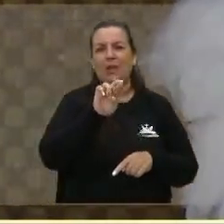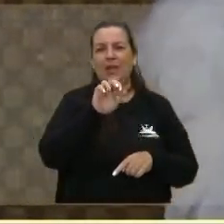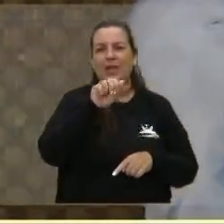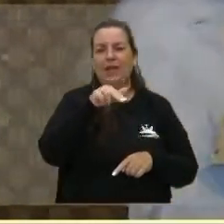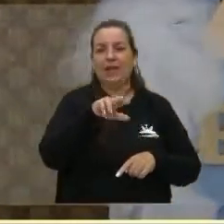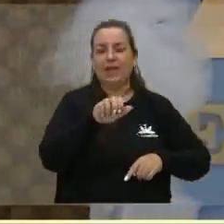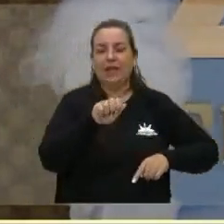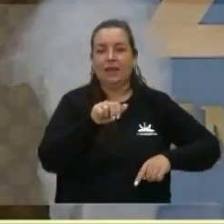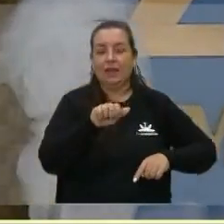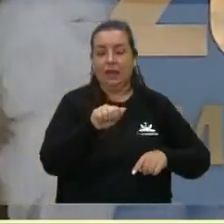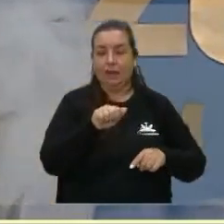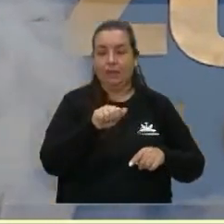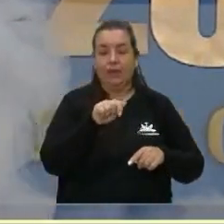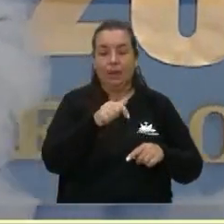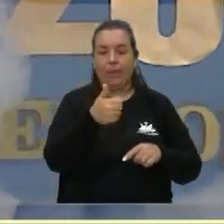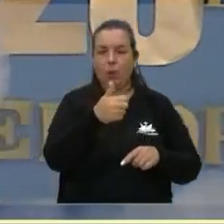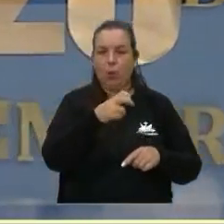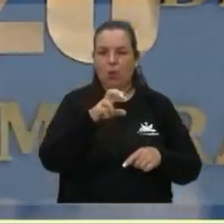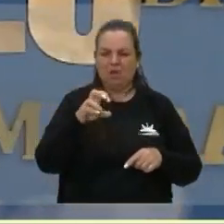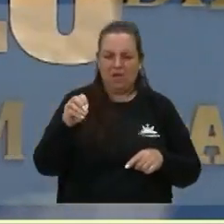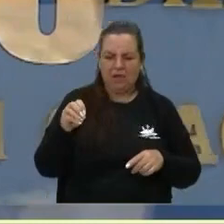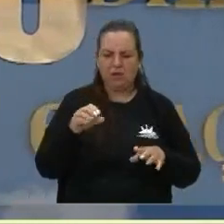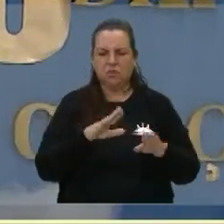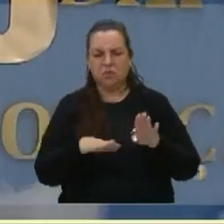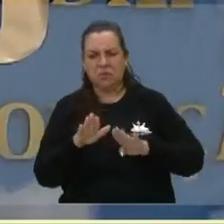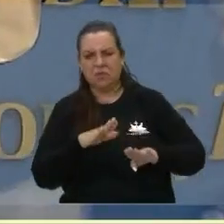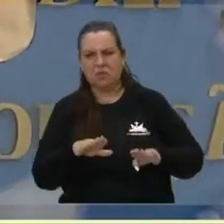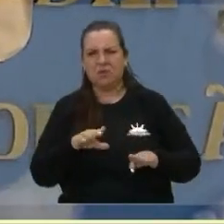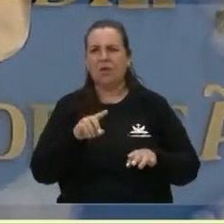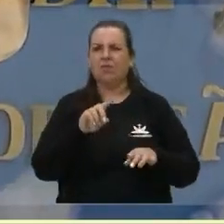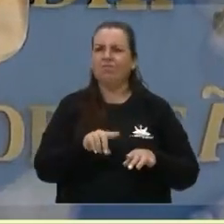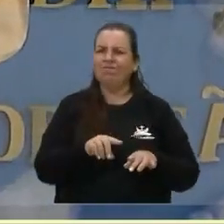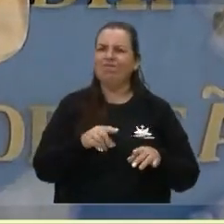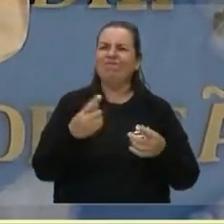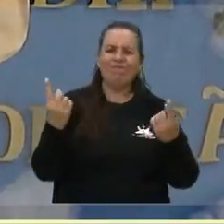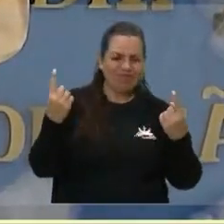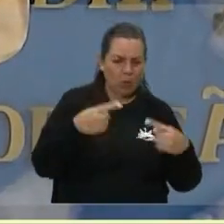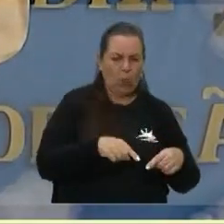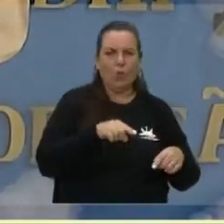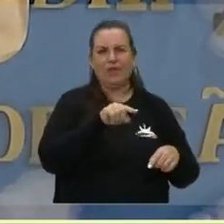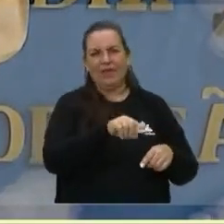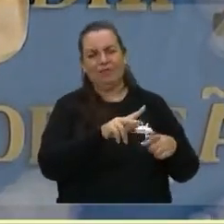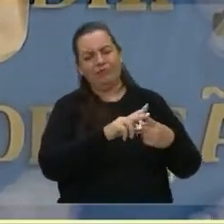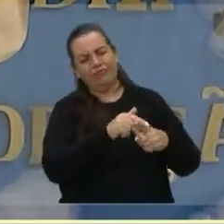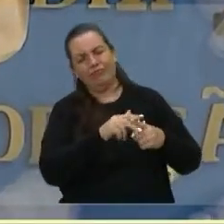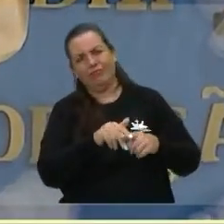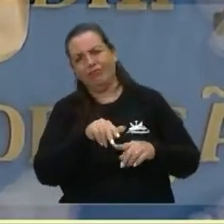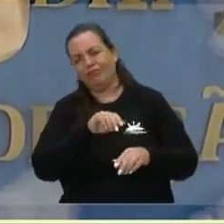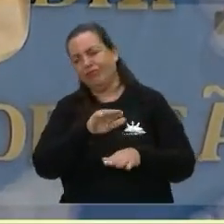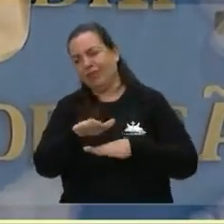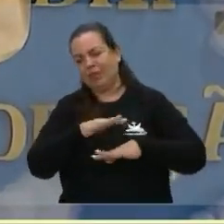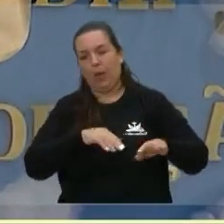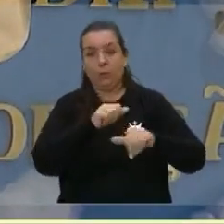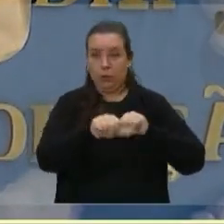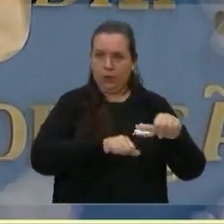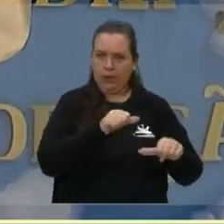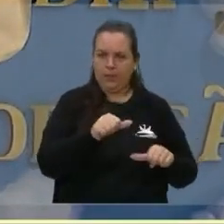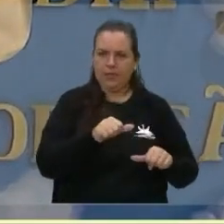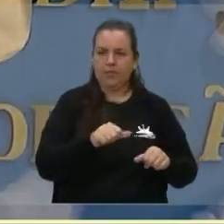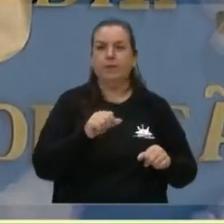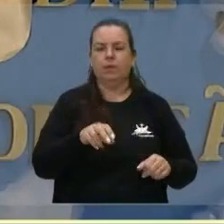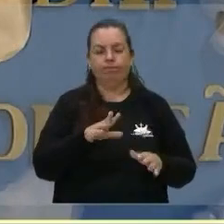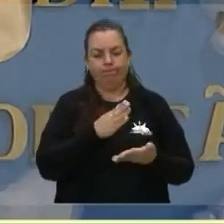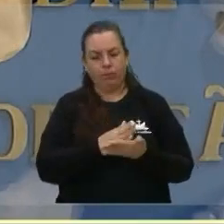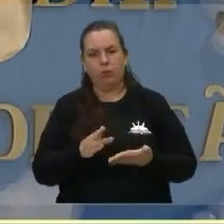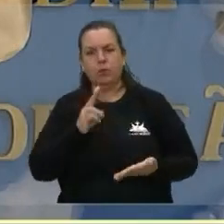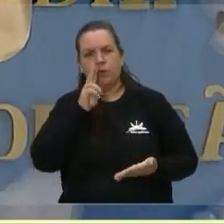1500 e pouco, o Concílio de Trento, uma contra-reforma. Em 1500 foi quando começou forte